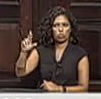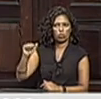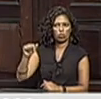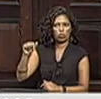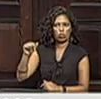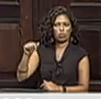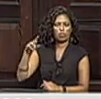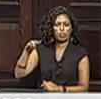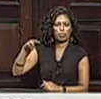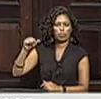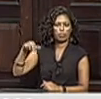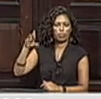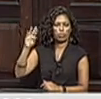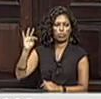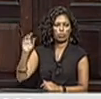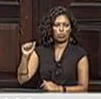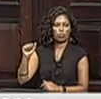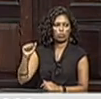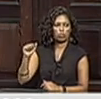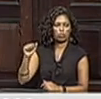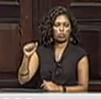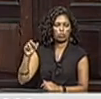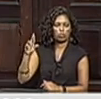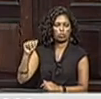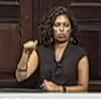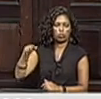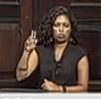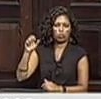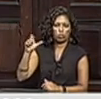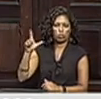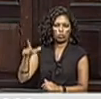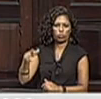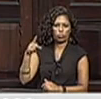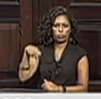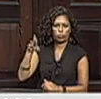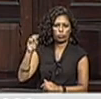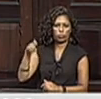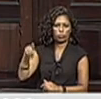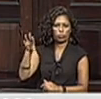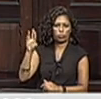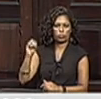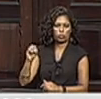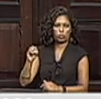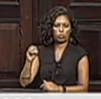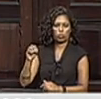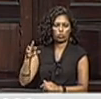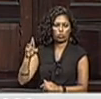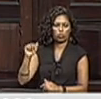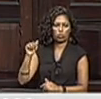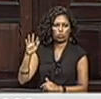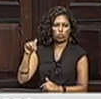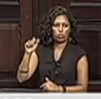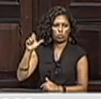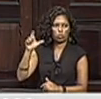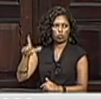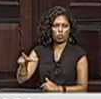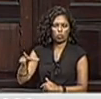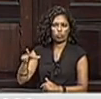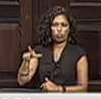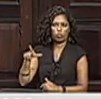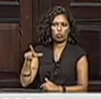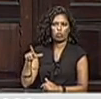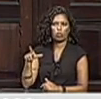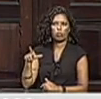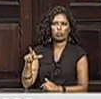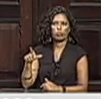Deputada Marta Rocha, Milton Rangel, Pedro Augusto, Marta Rocha presente, vai votar. Rafael Pisciani, Renato Cozzolino, Rosenberg,